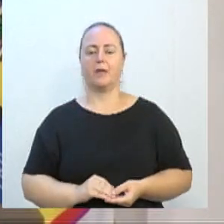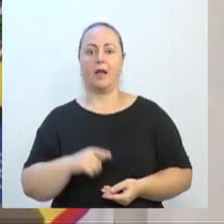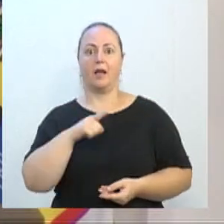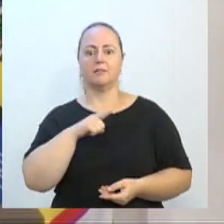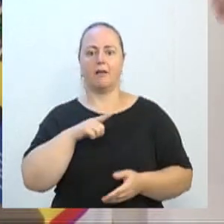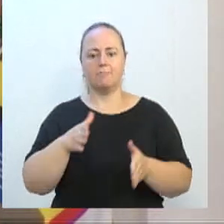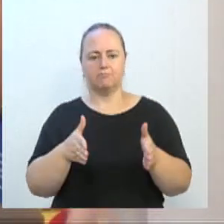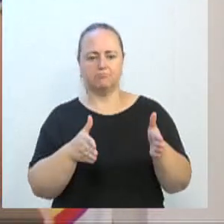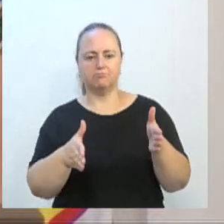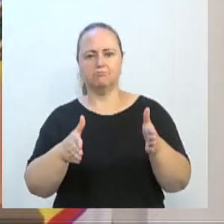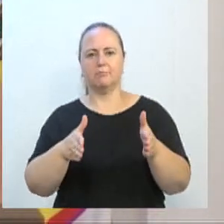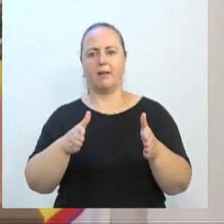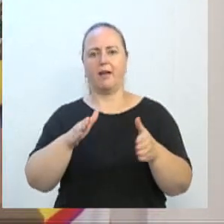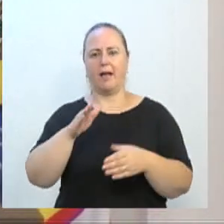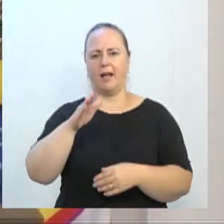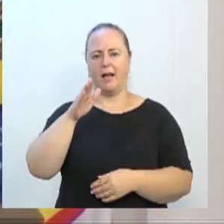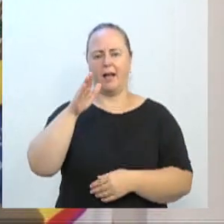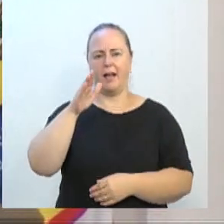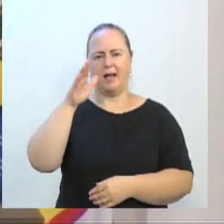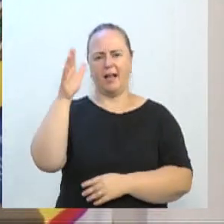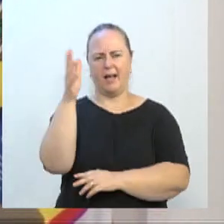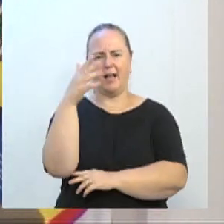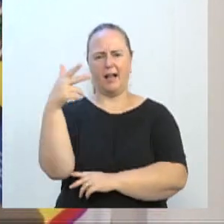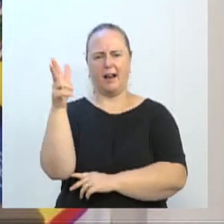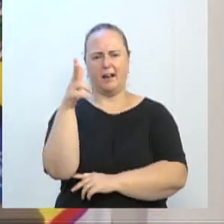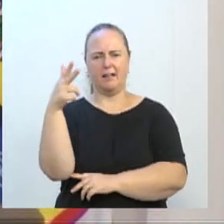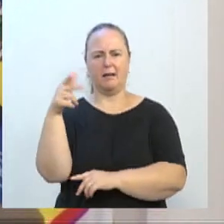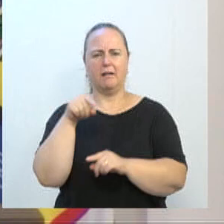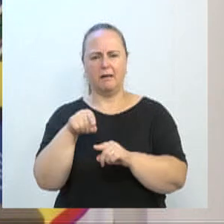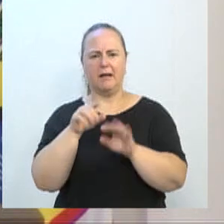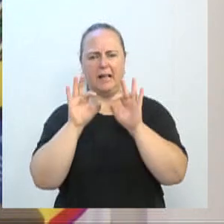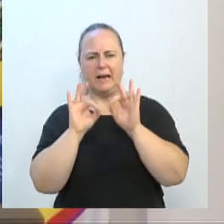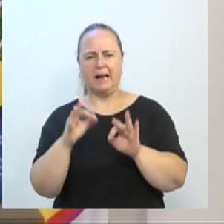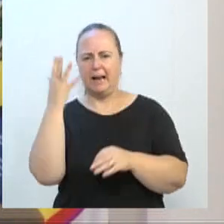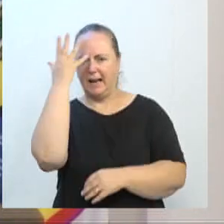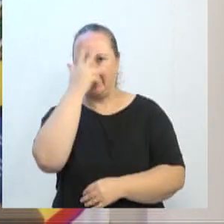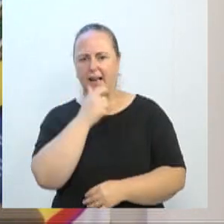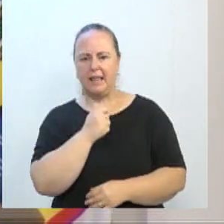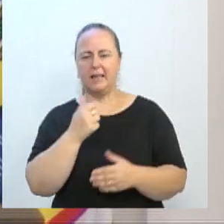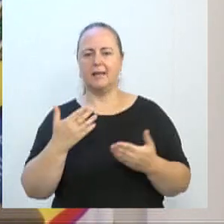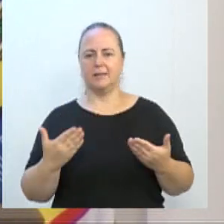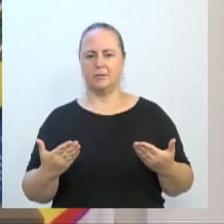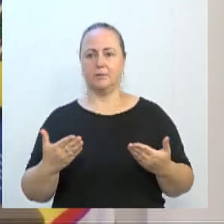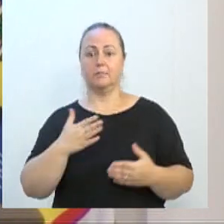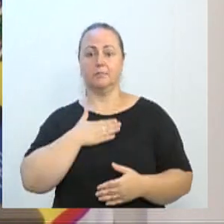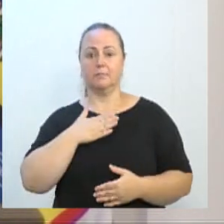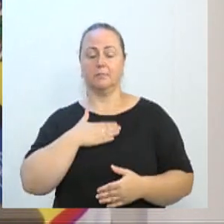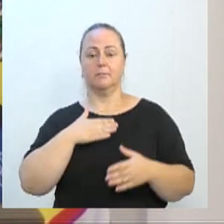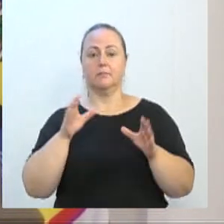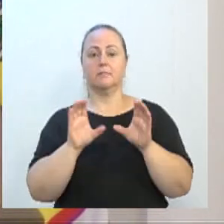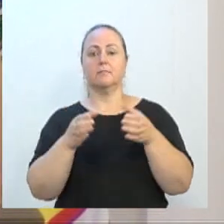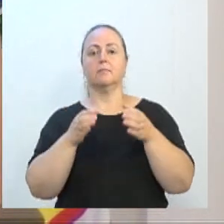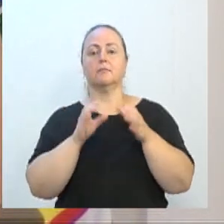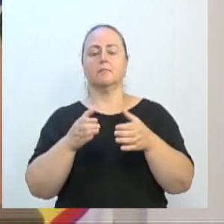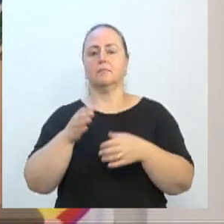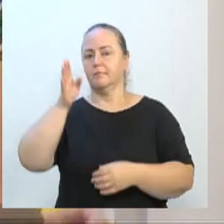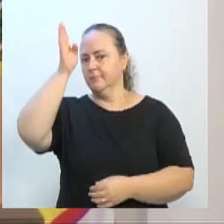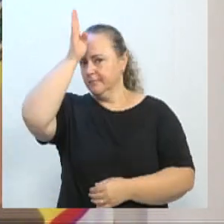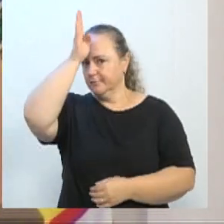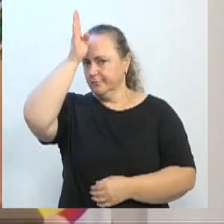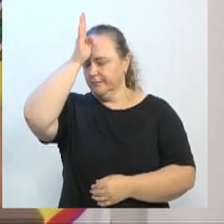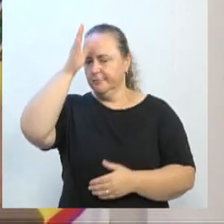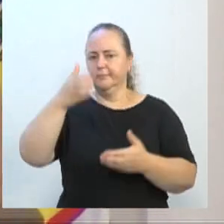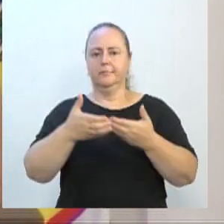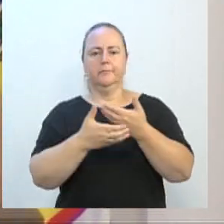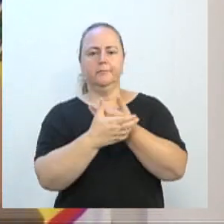excepcionalmente linda, com jardins floridos. Falo agora em nome da minha comunidade do Badenfurt, do Salto do Norte, do Terço